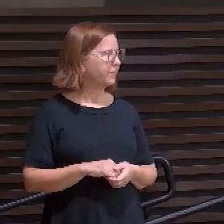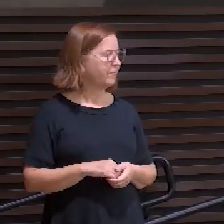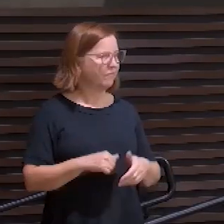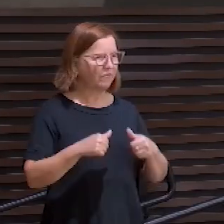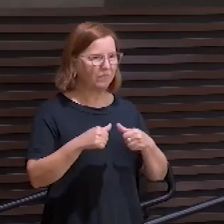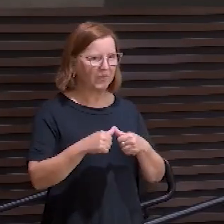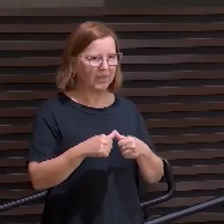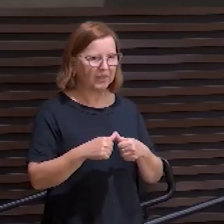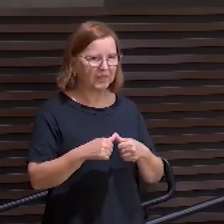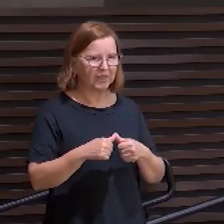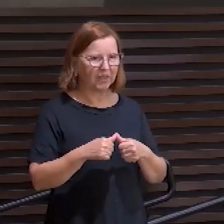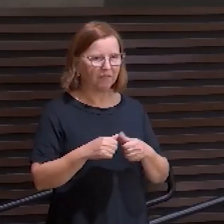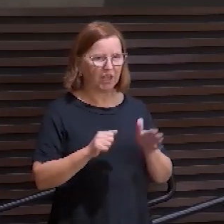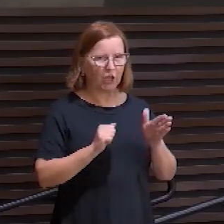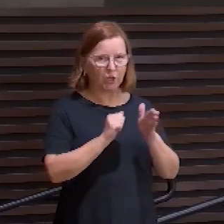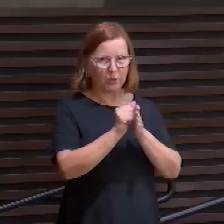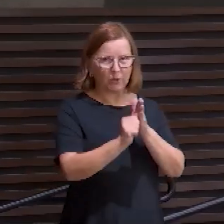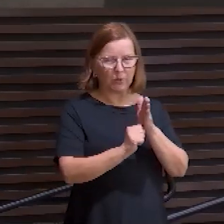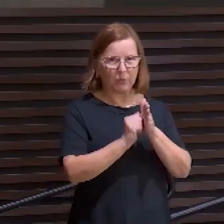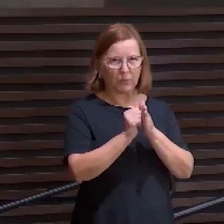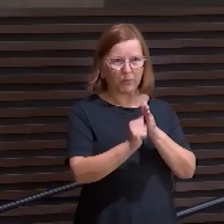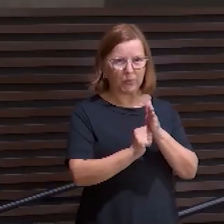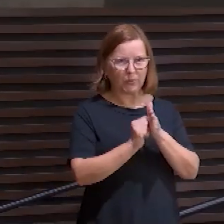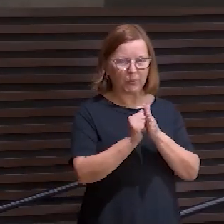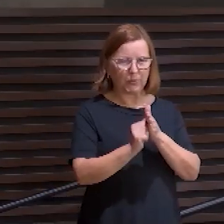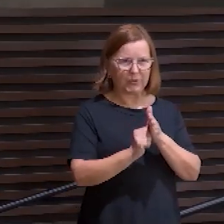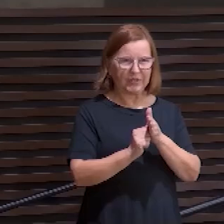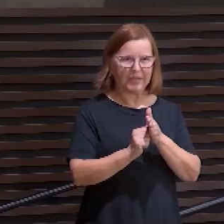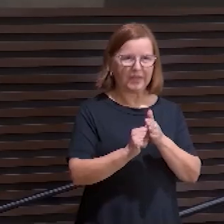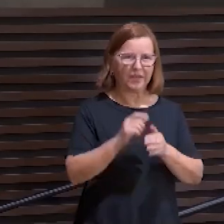num trem lá na região de Chicago